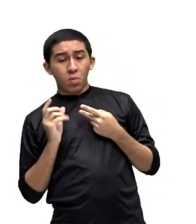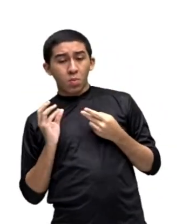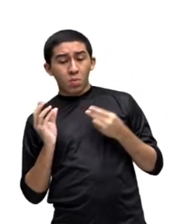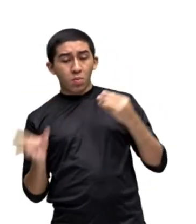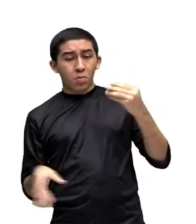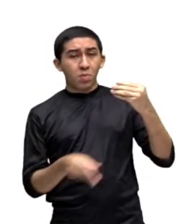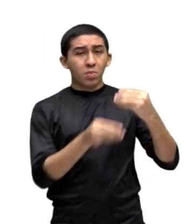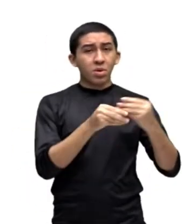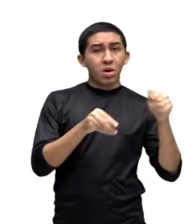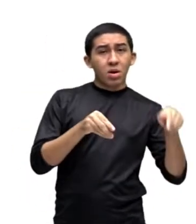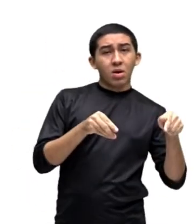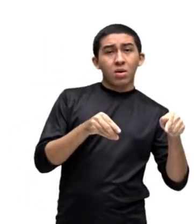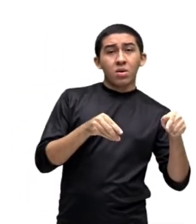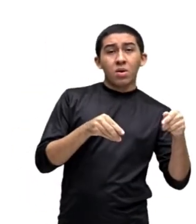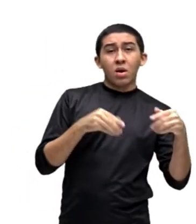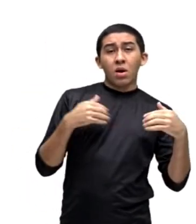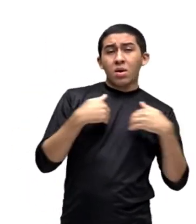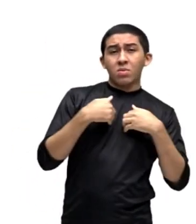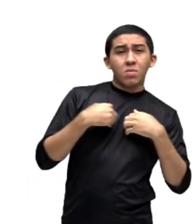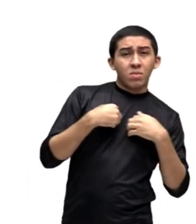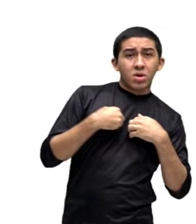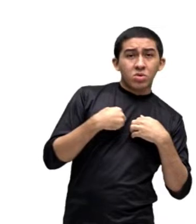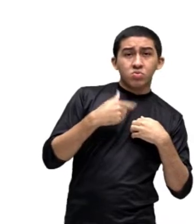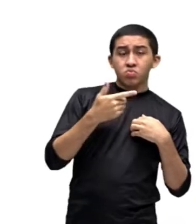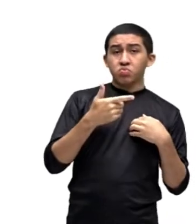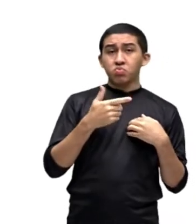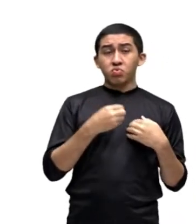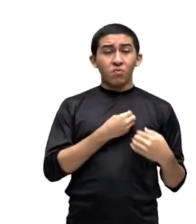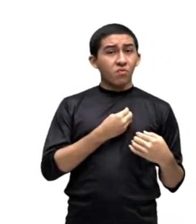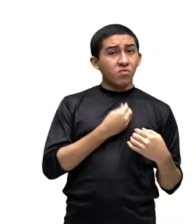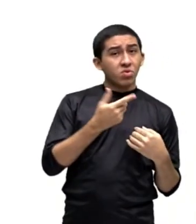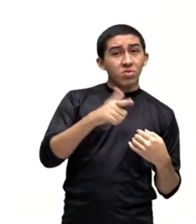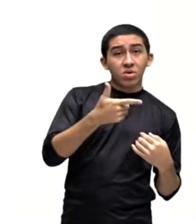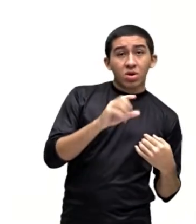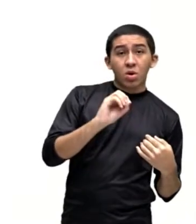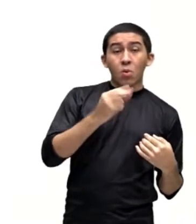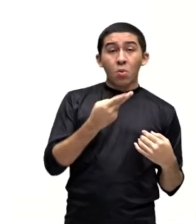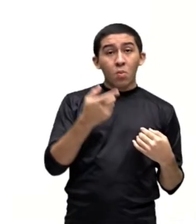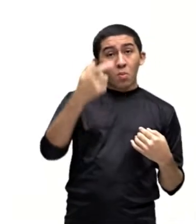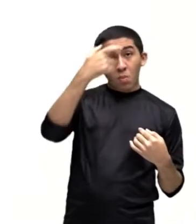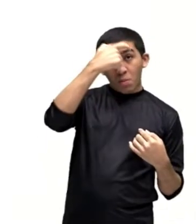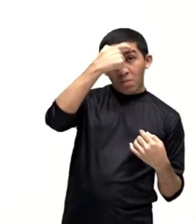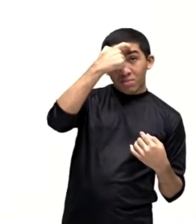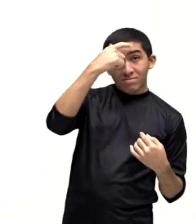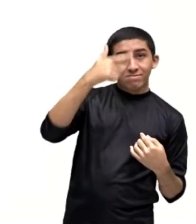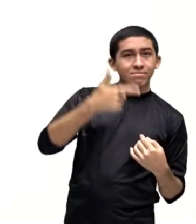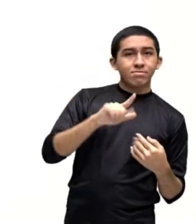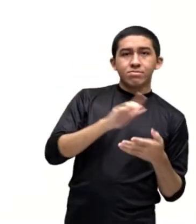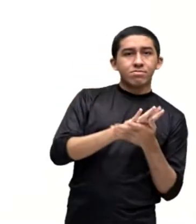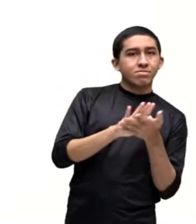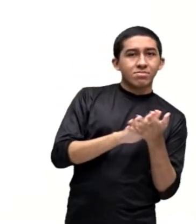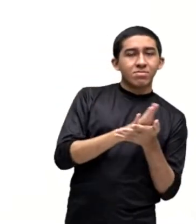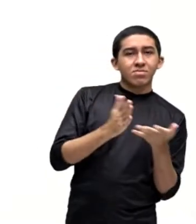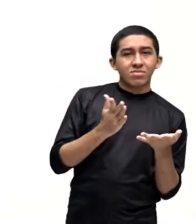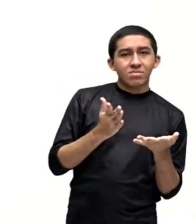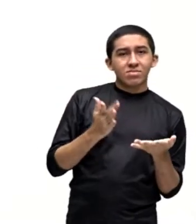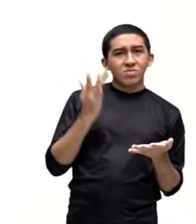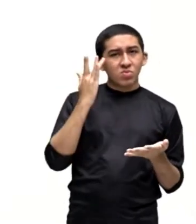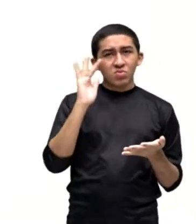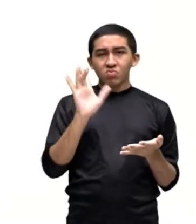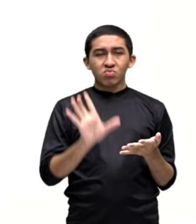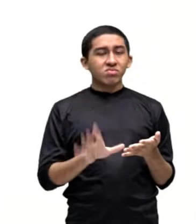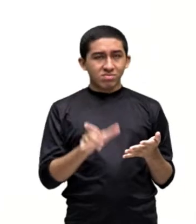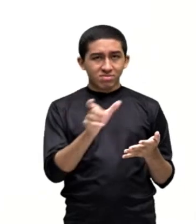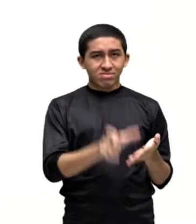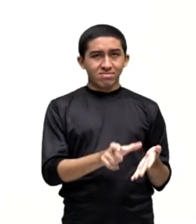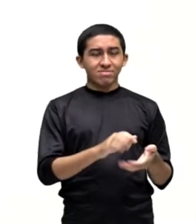são inanimados ou irracionais. Professor, o que é um ser inanimado? São seres sem vida